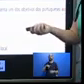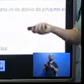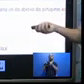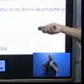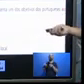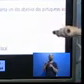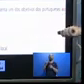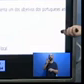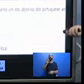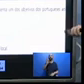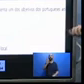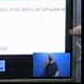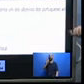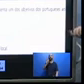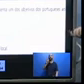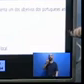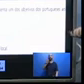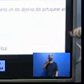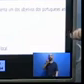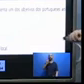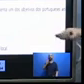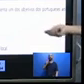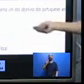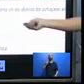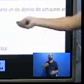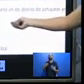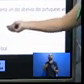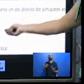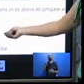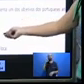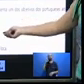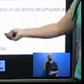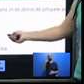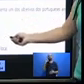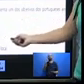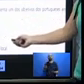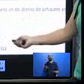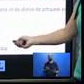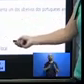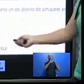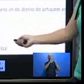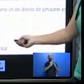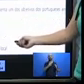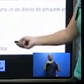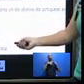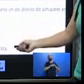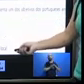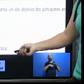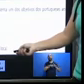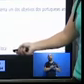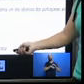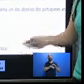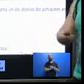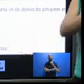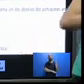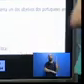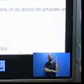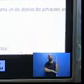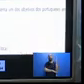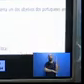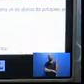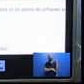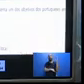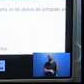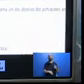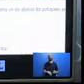feitorias? Facinho, né? Para guardar, para armazenar o pau-brasil, para ninguém roubar o que eles já